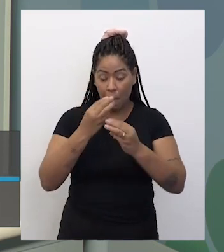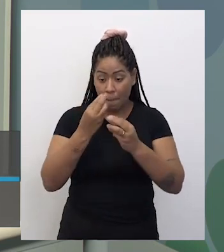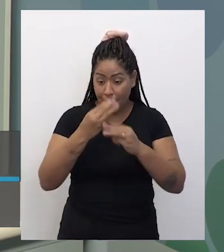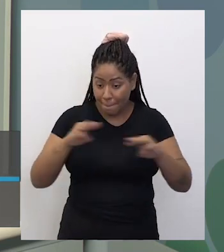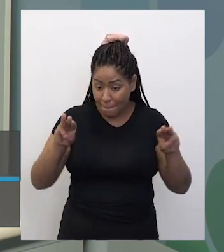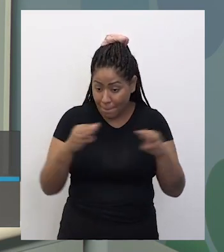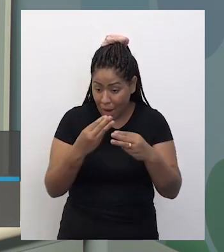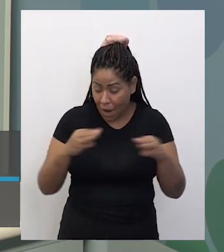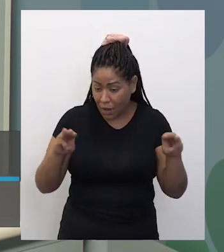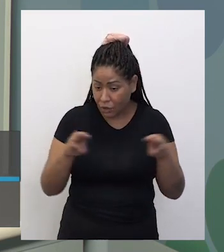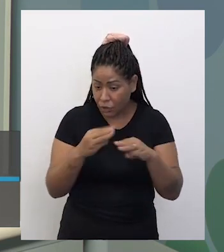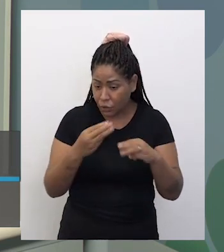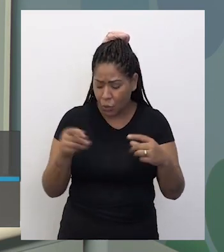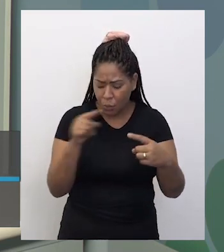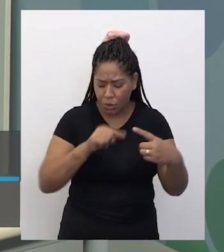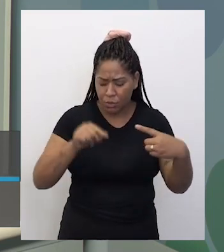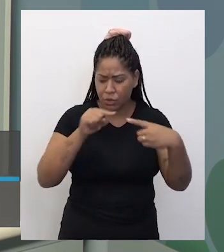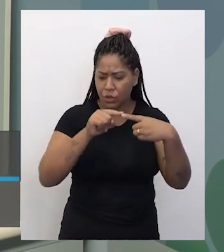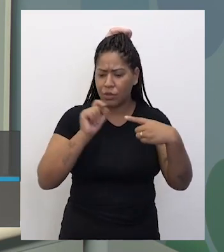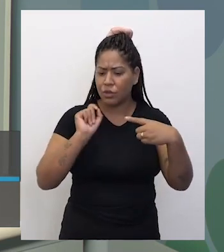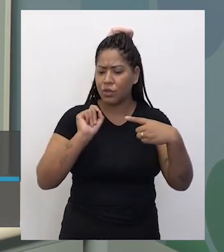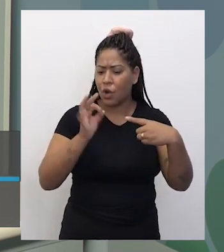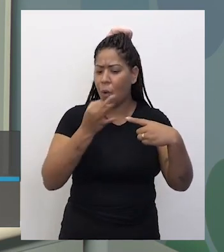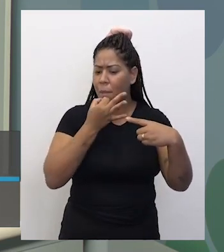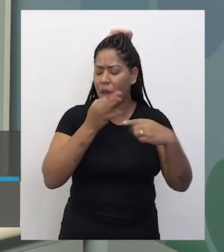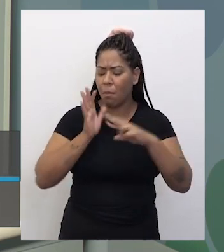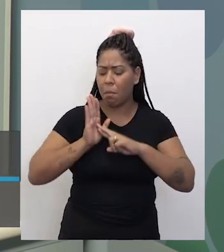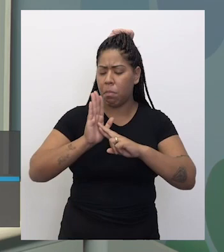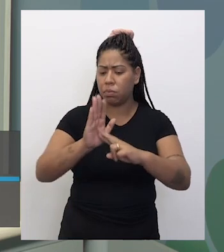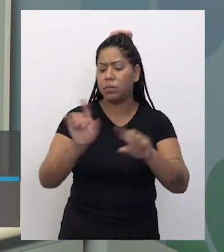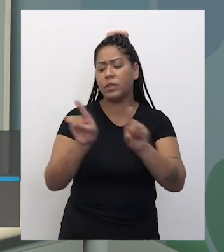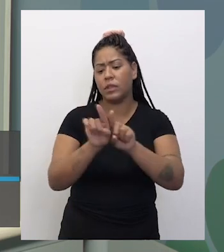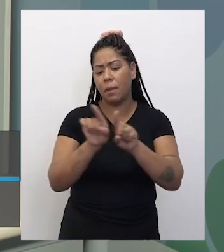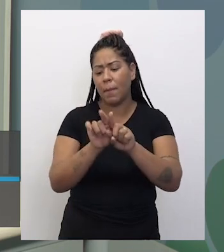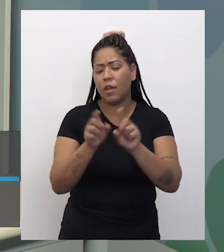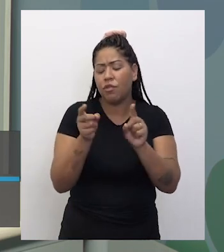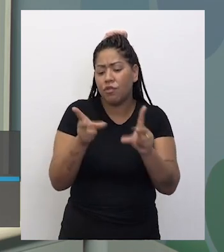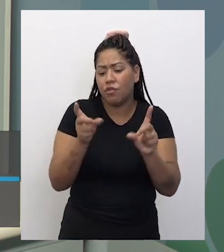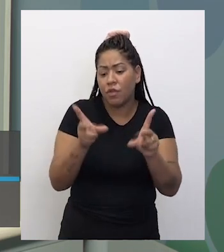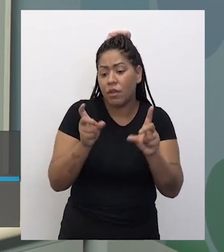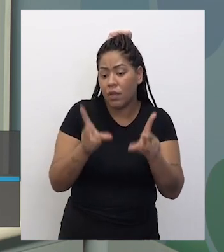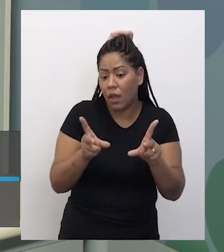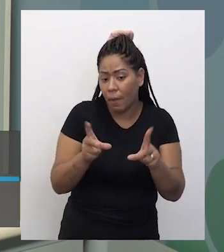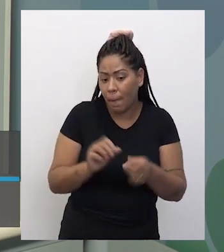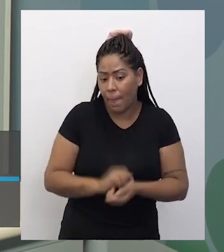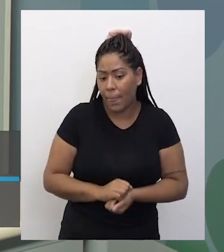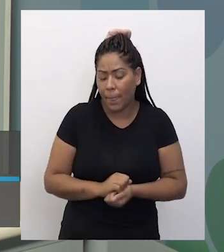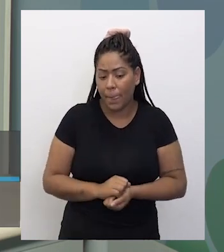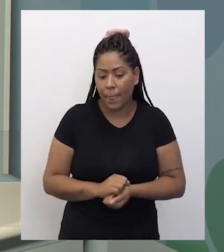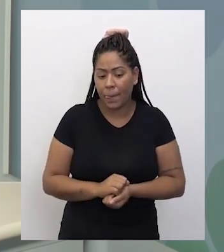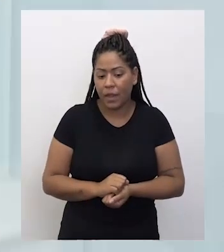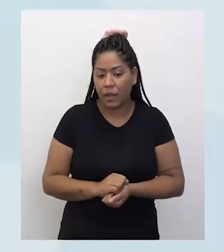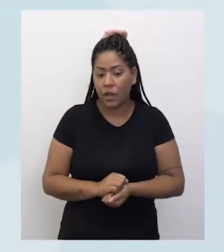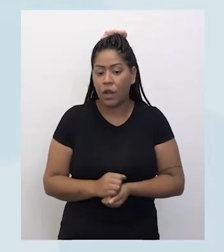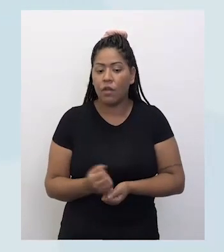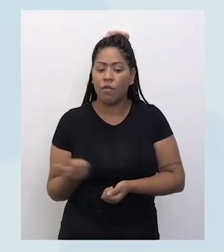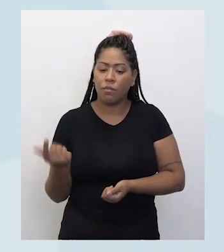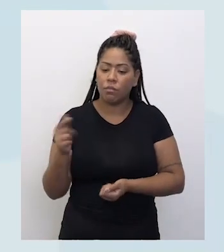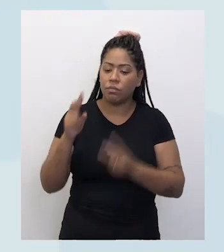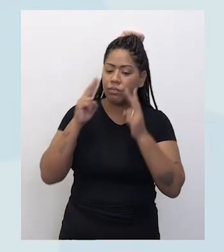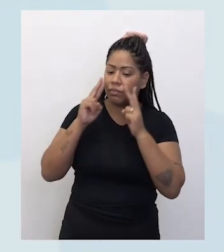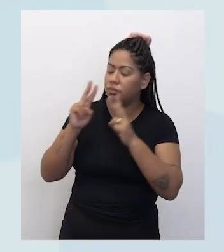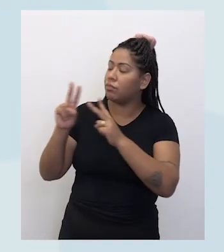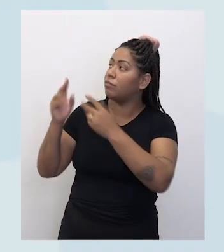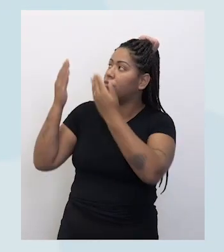o objetivo de passar uma ideia ou vender um produto, vocês vão exercitar agora. Vamos lá, vocês vão responder no chat,